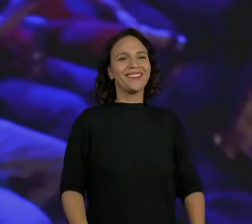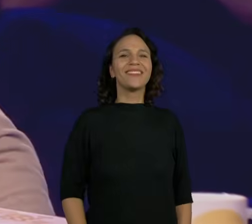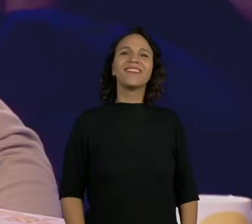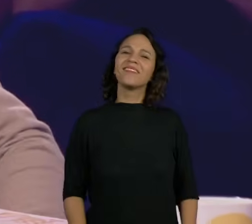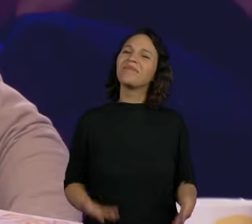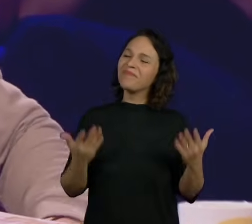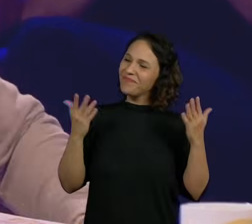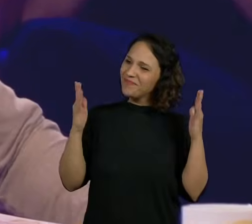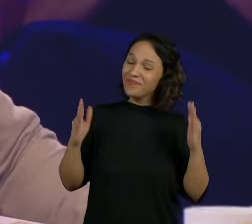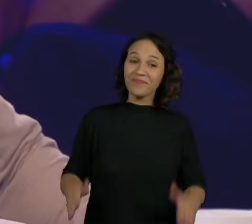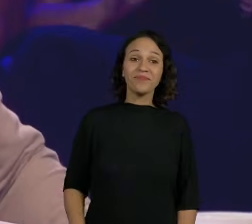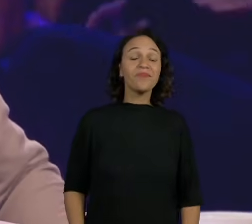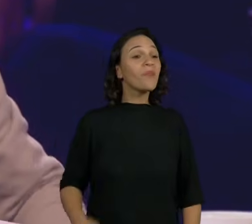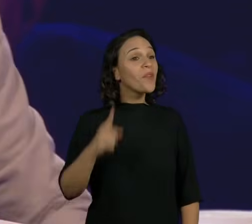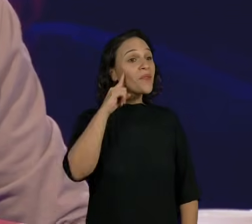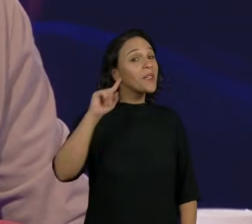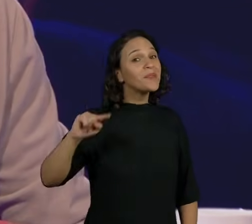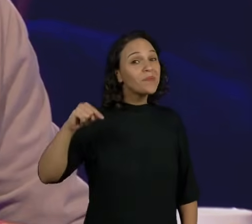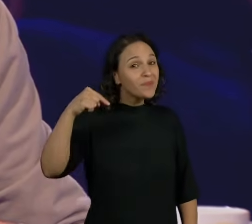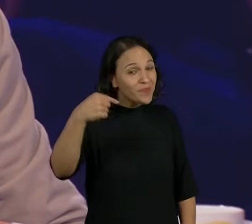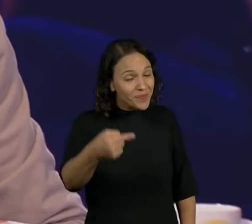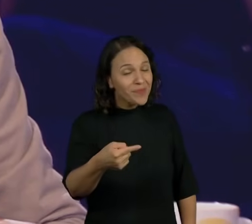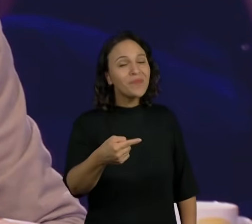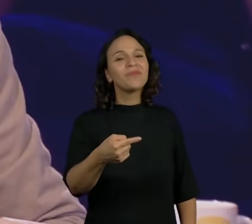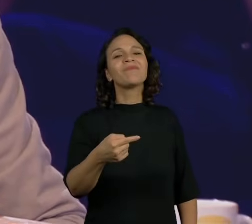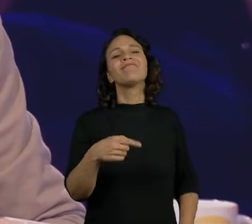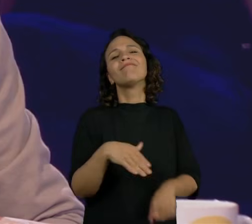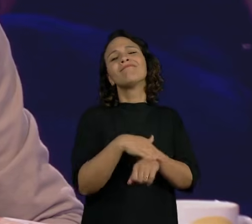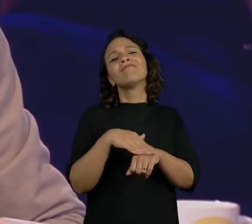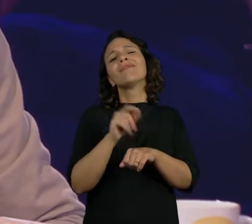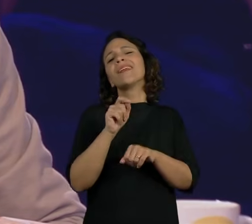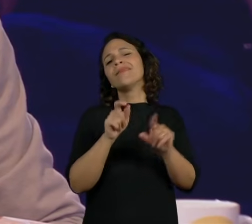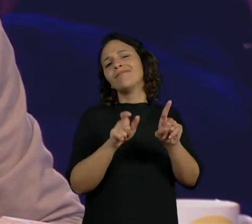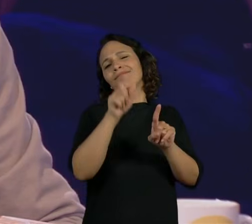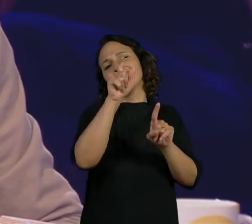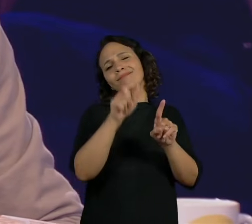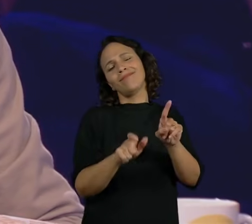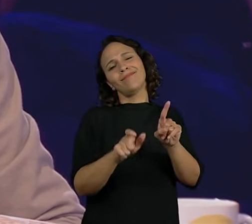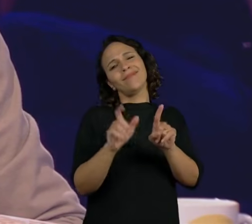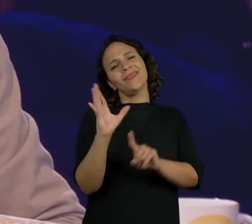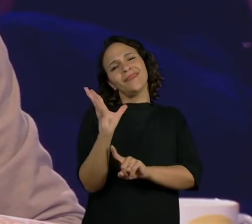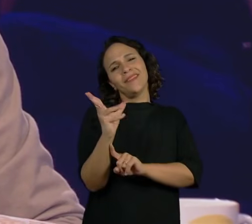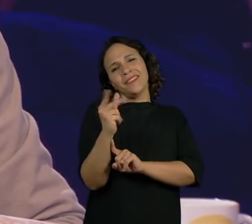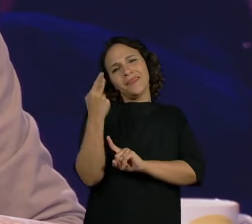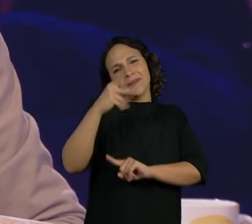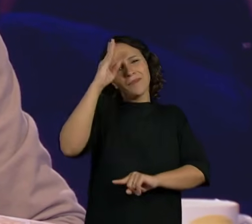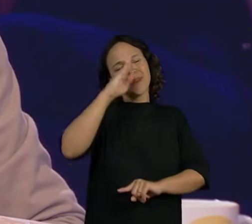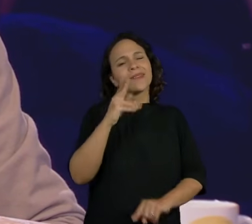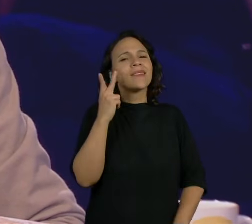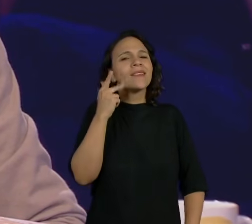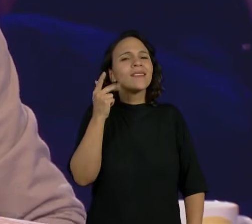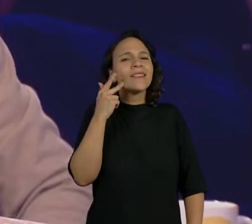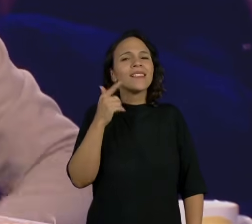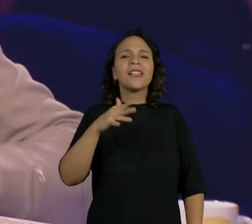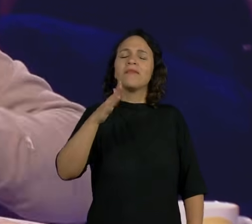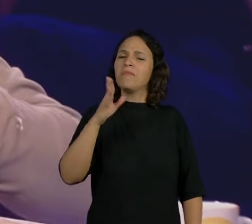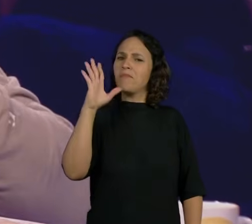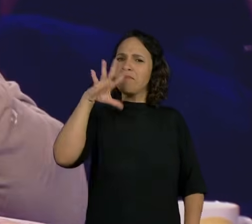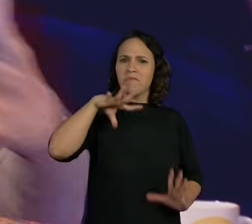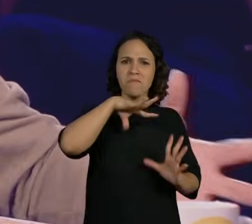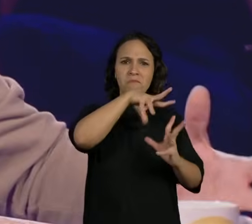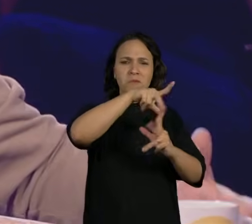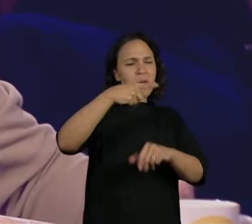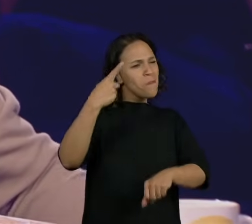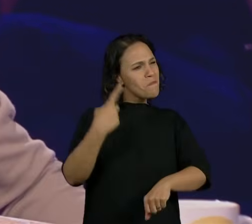Obrigado. E daqui a pouco a gente volta conversando com um grande artista brasileiro, um cearense que conquistou o mundo com seu